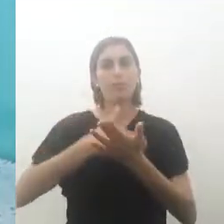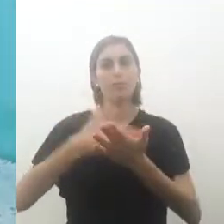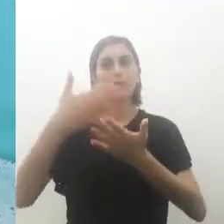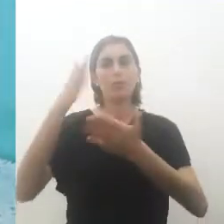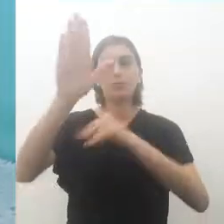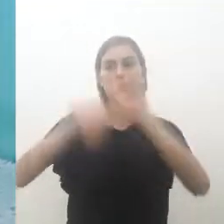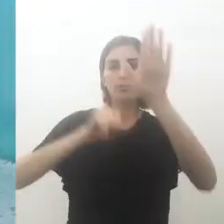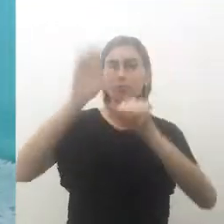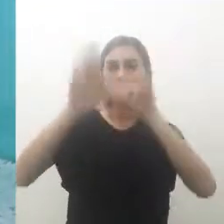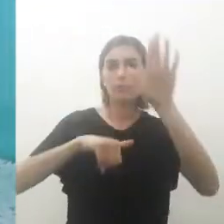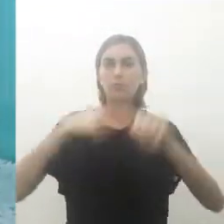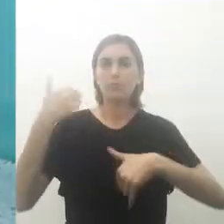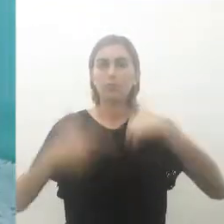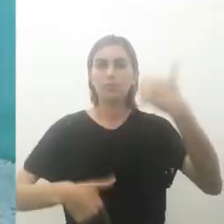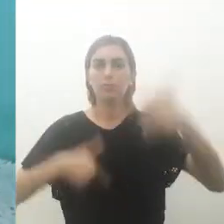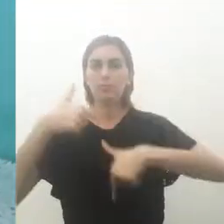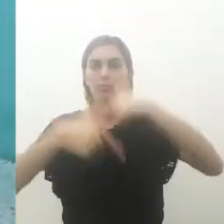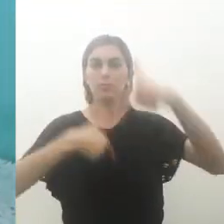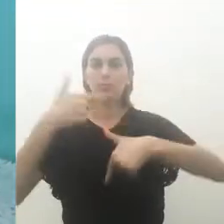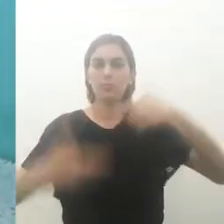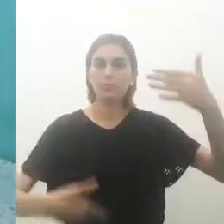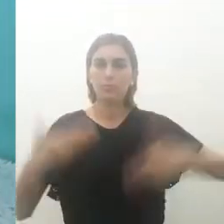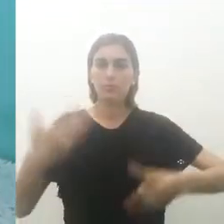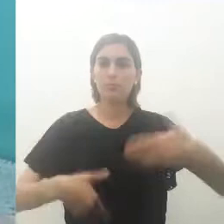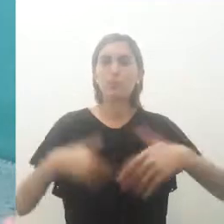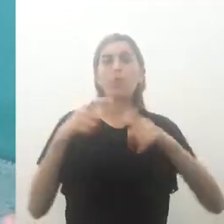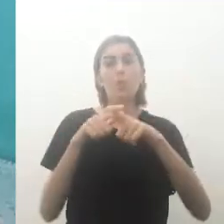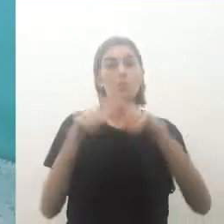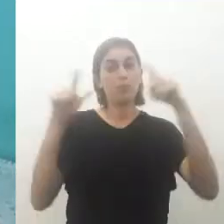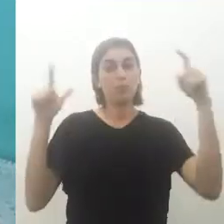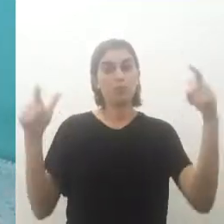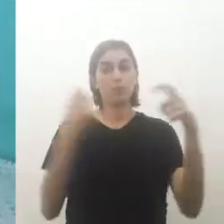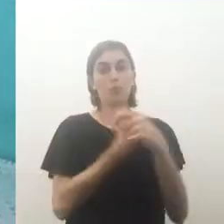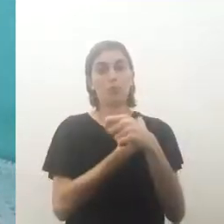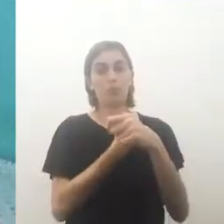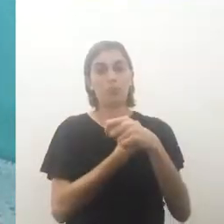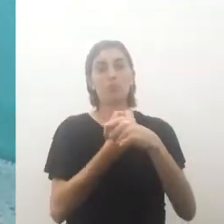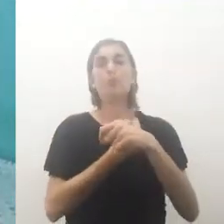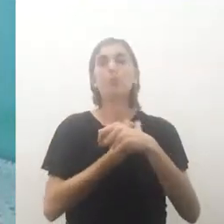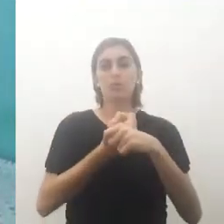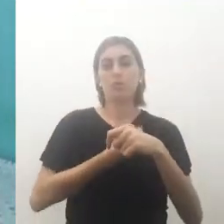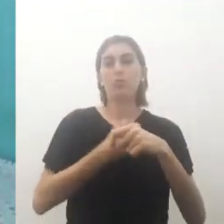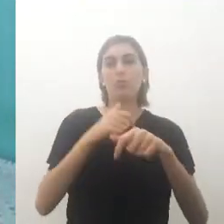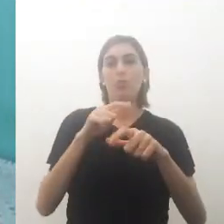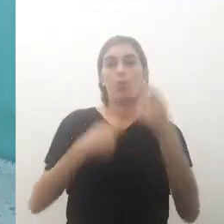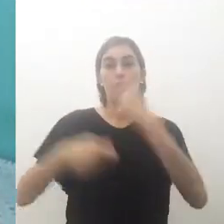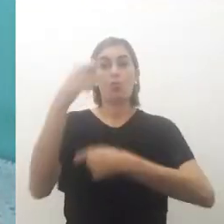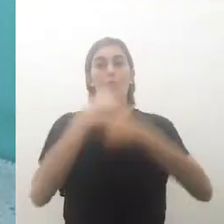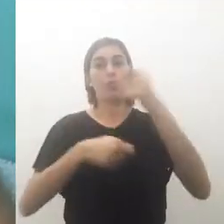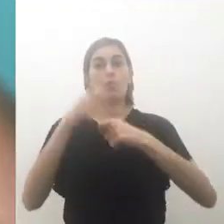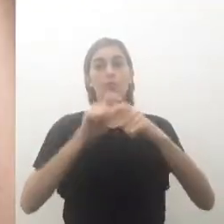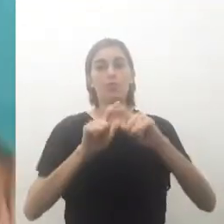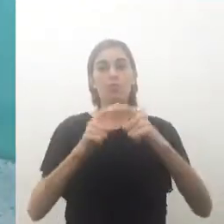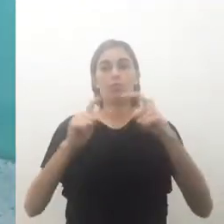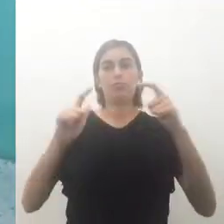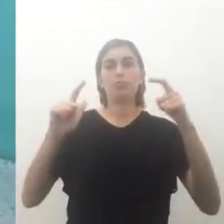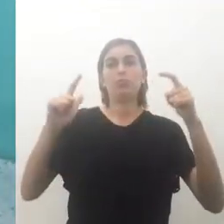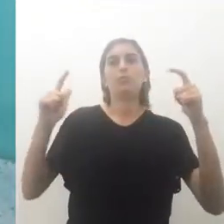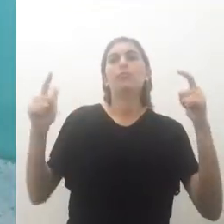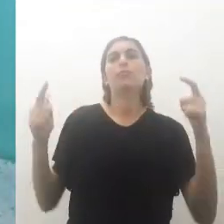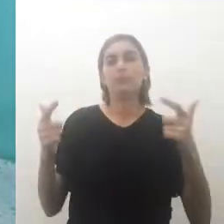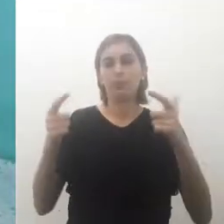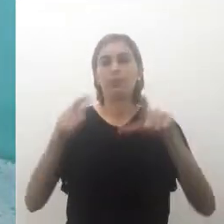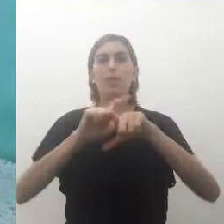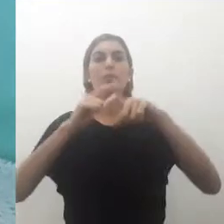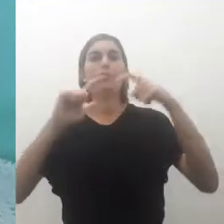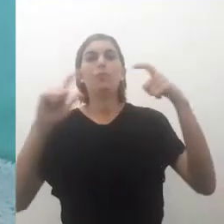eles começaram a contratar mais mão de obra, o que significa aumentou o número de vendas, o comércio começou a se